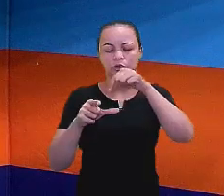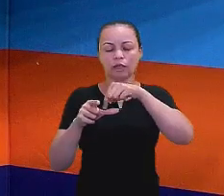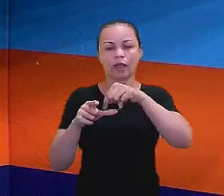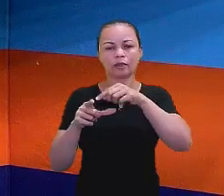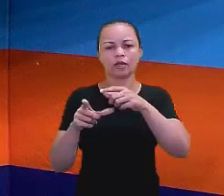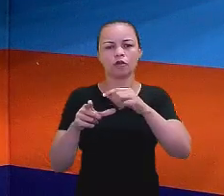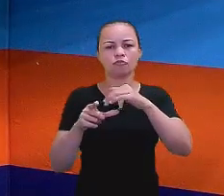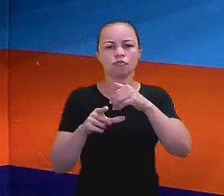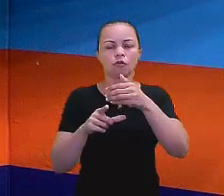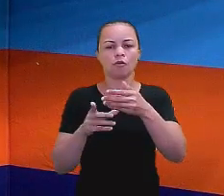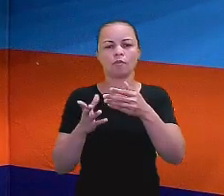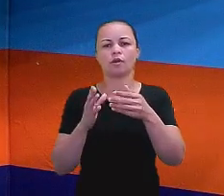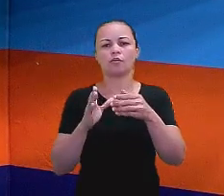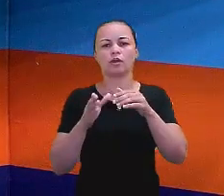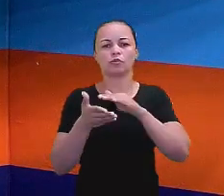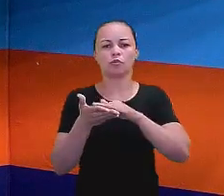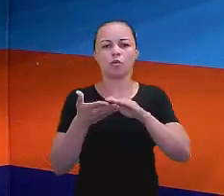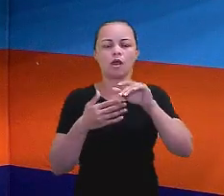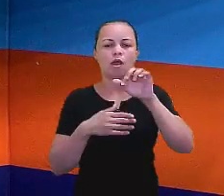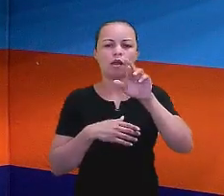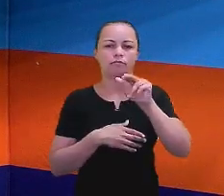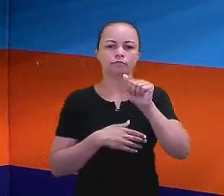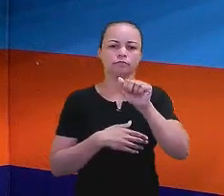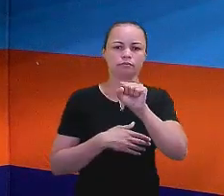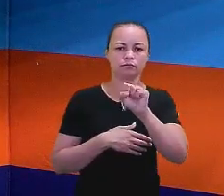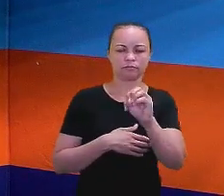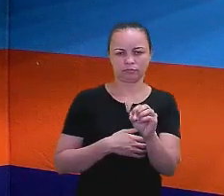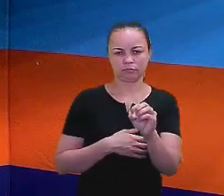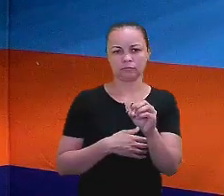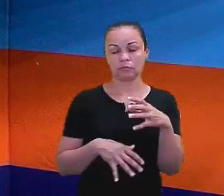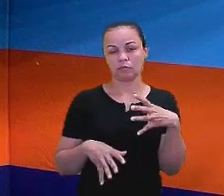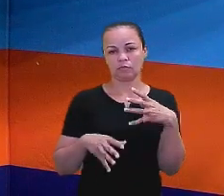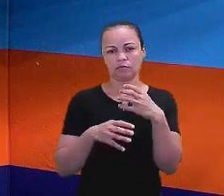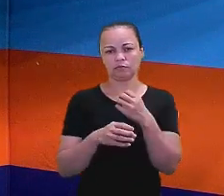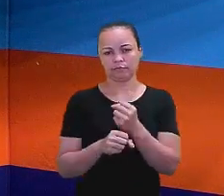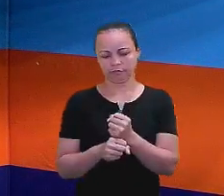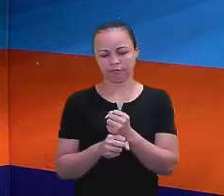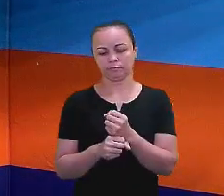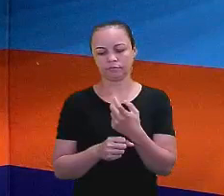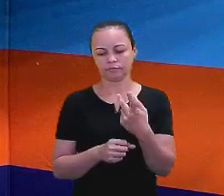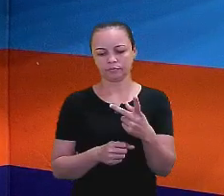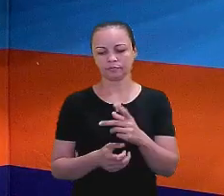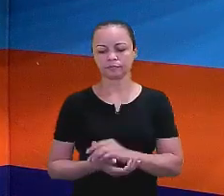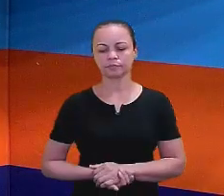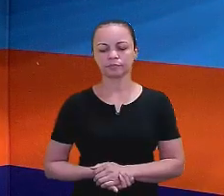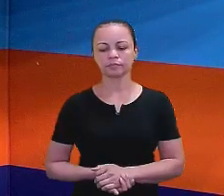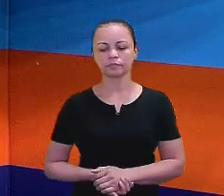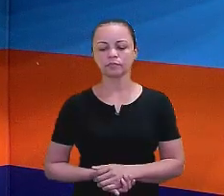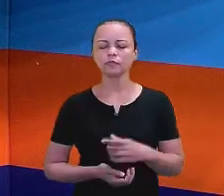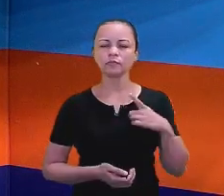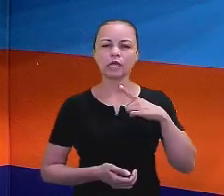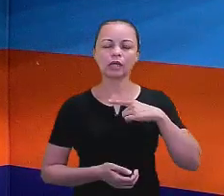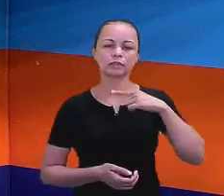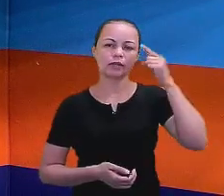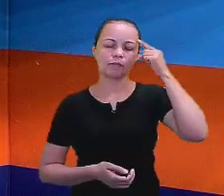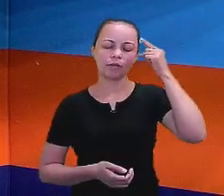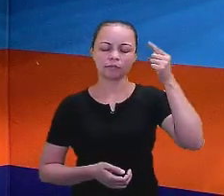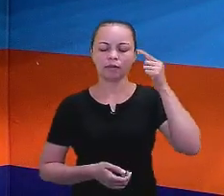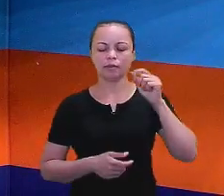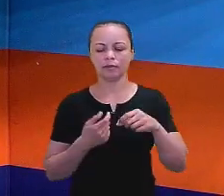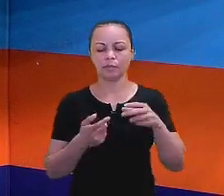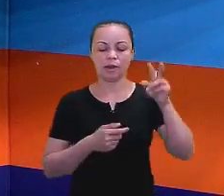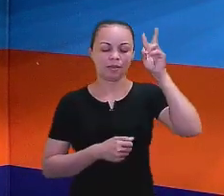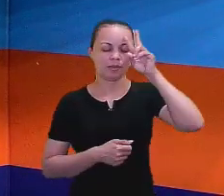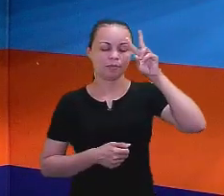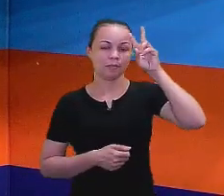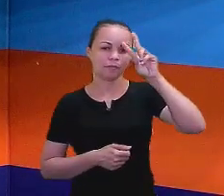triângulo, formam um ângulo raso, né? O resultado é um ângulo raso. Então, aí a gente tem essa ideia, ó. Aí é para a gente